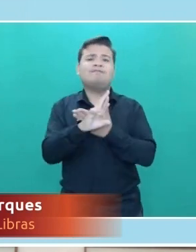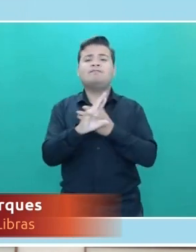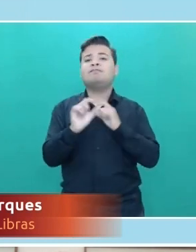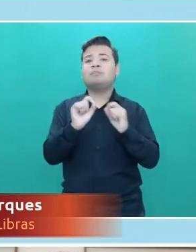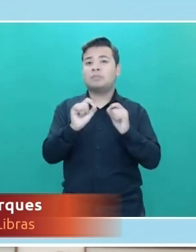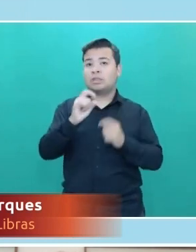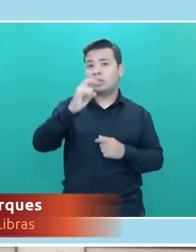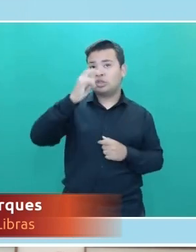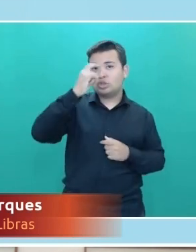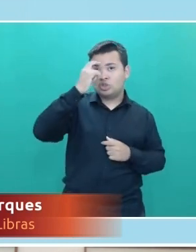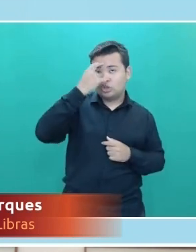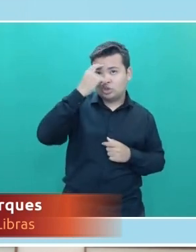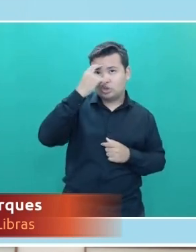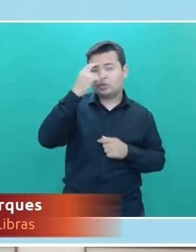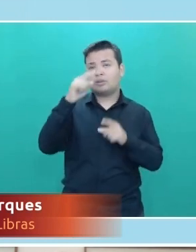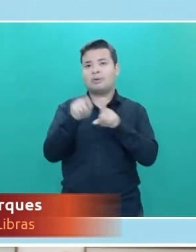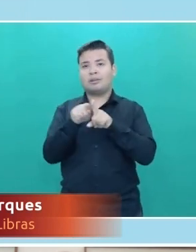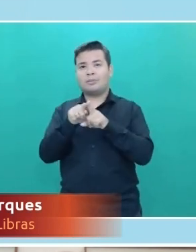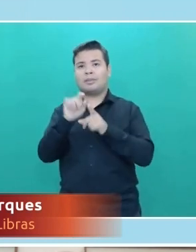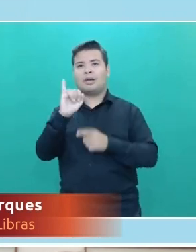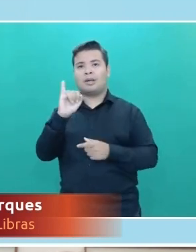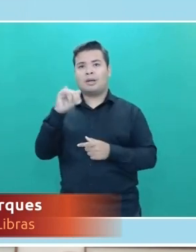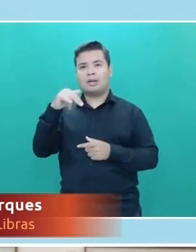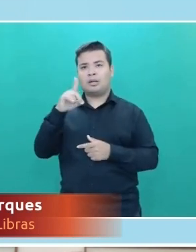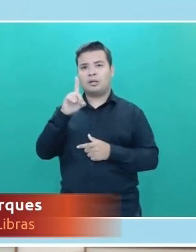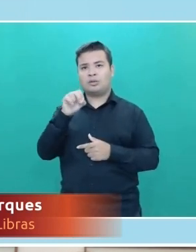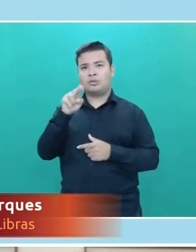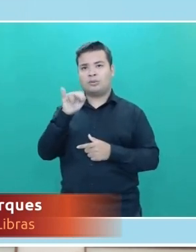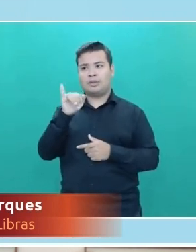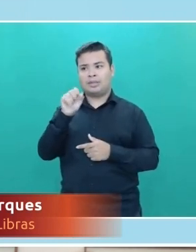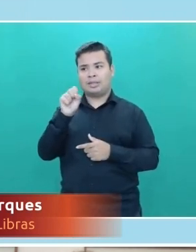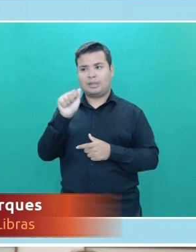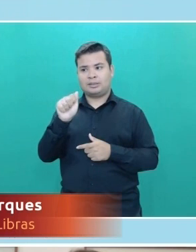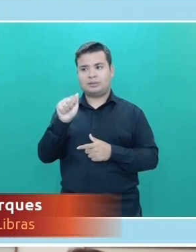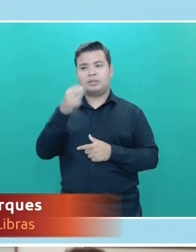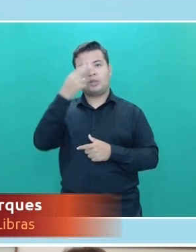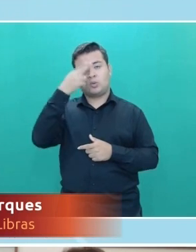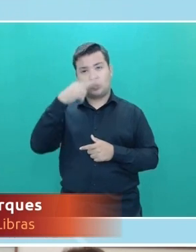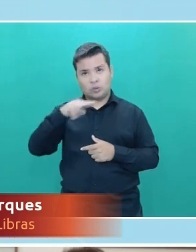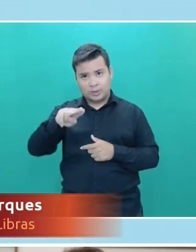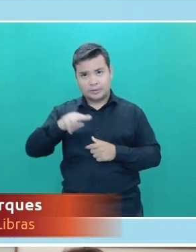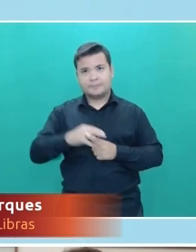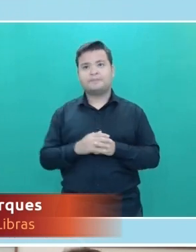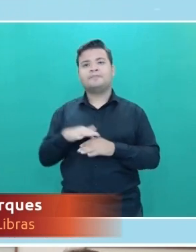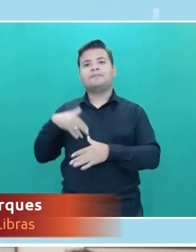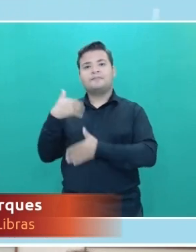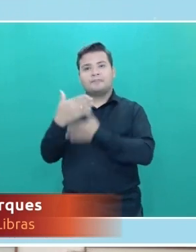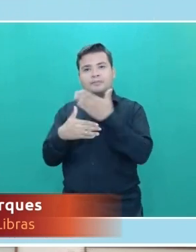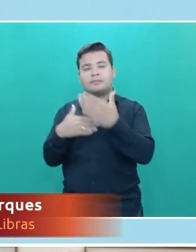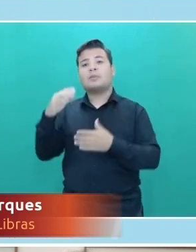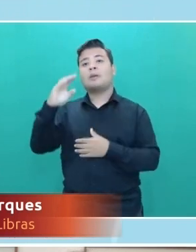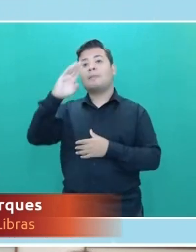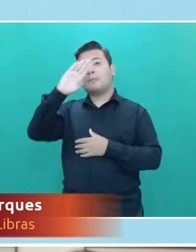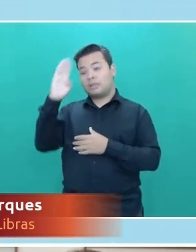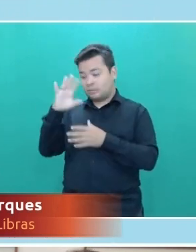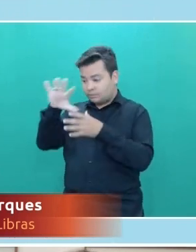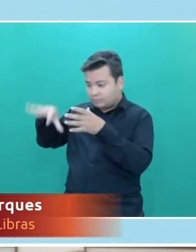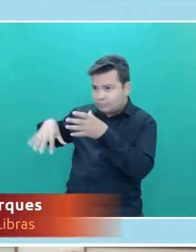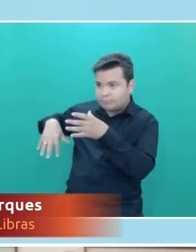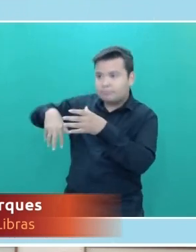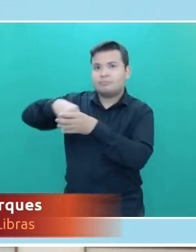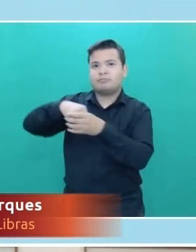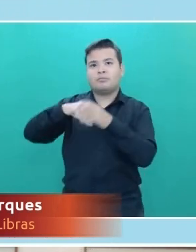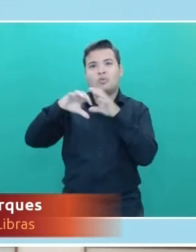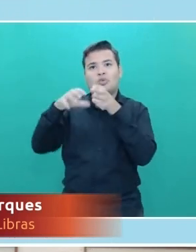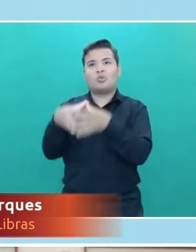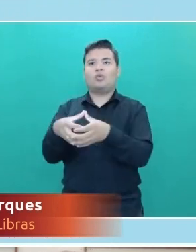só depois, nos anos 60 para frente, que o Brasil começa a aderir a essa agenda e tenta buscar, como a professora